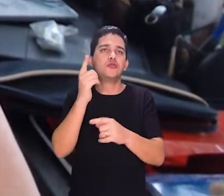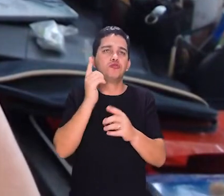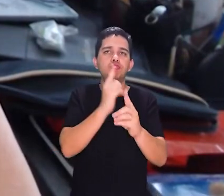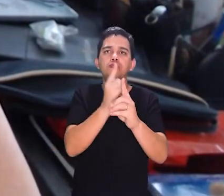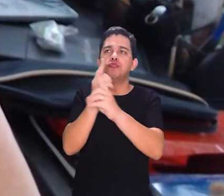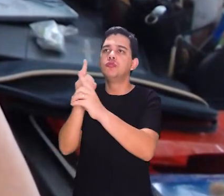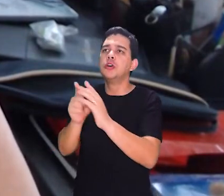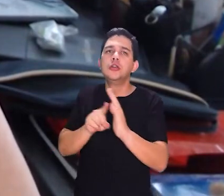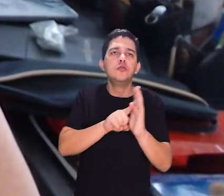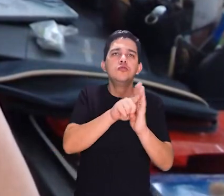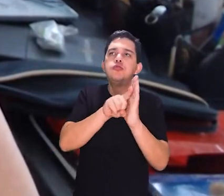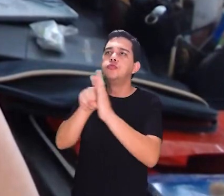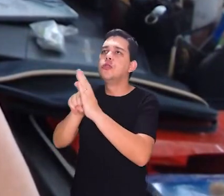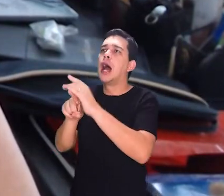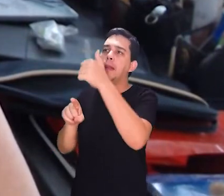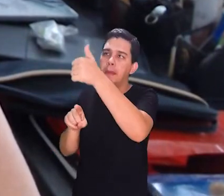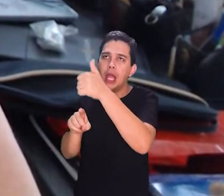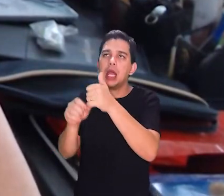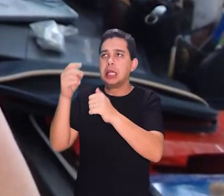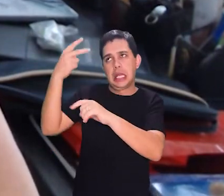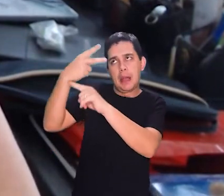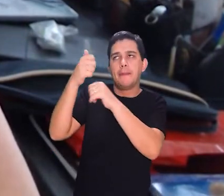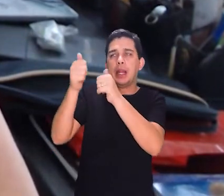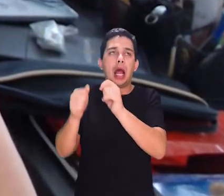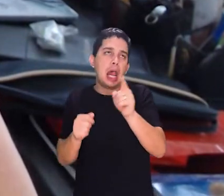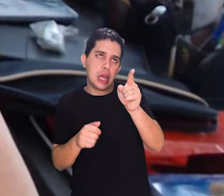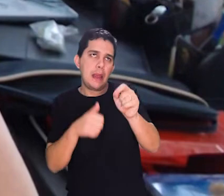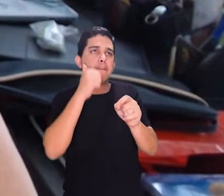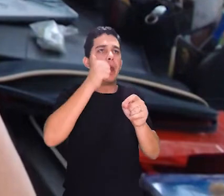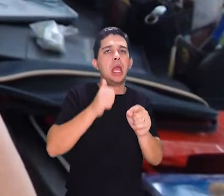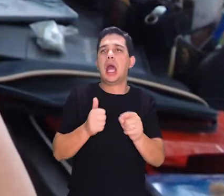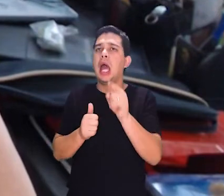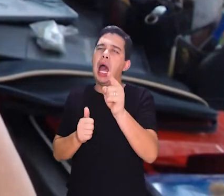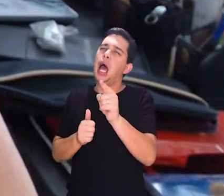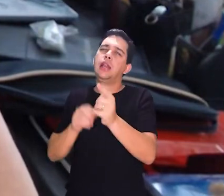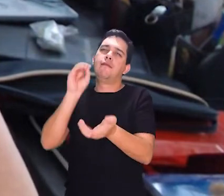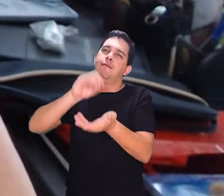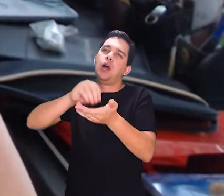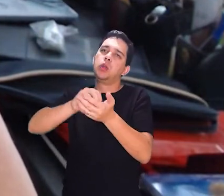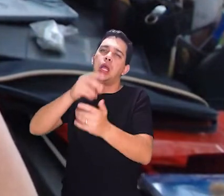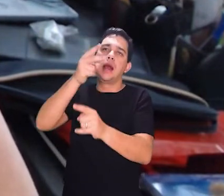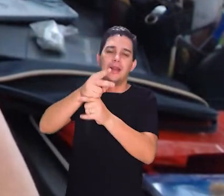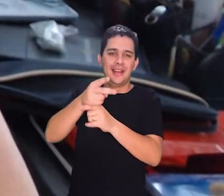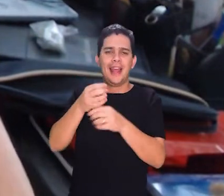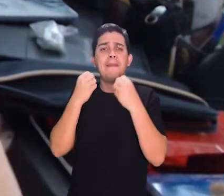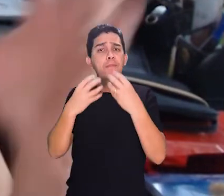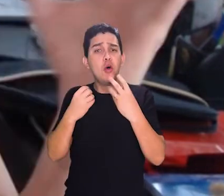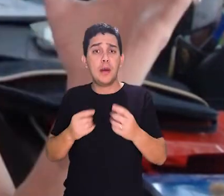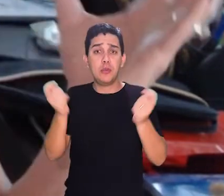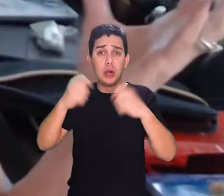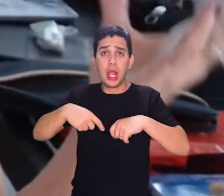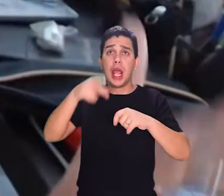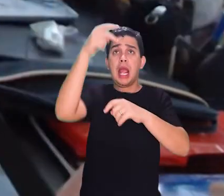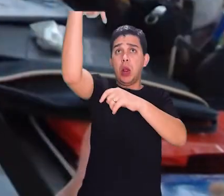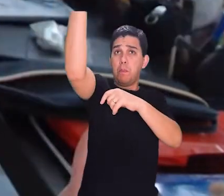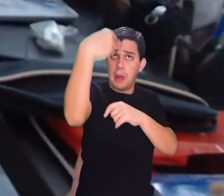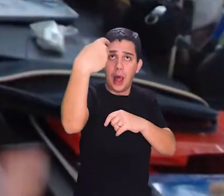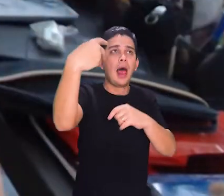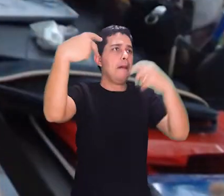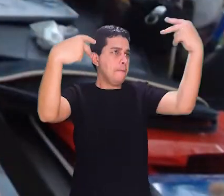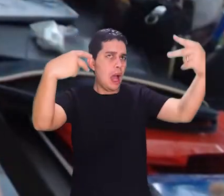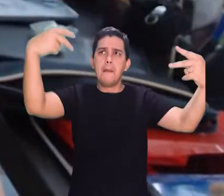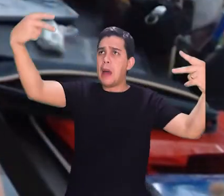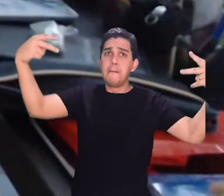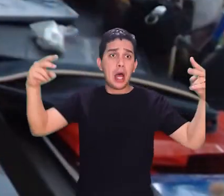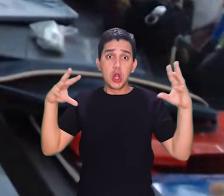de algum tipo de irregularidade, de agressão, qualquer coisa que aconteça, violência, antes nós ficávamos muito